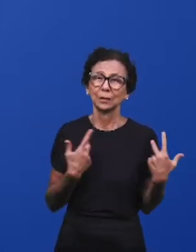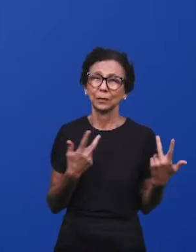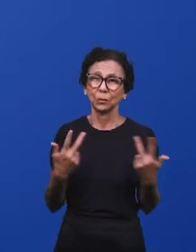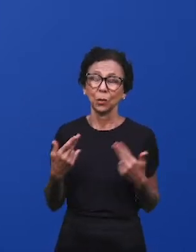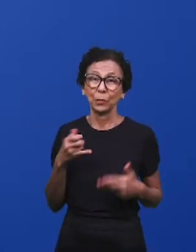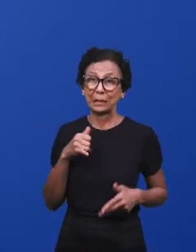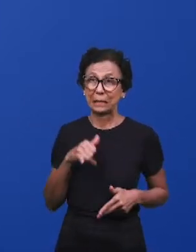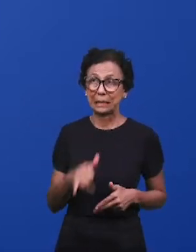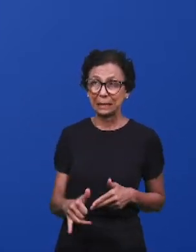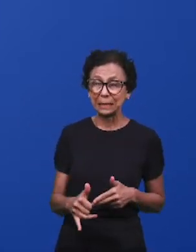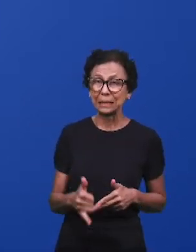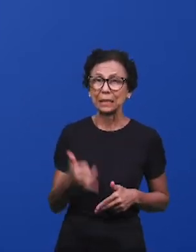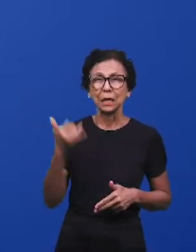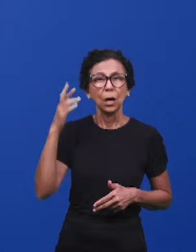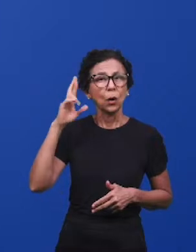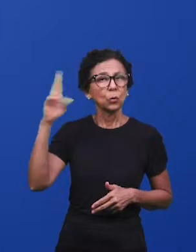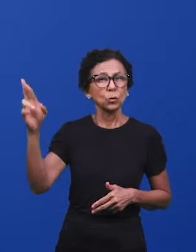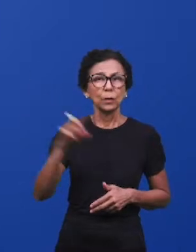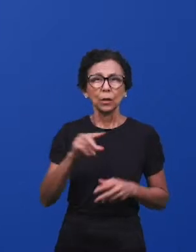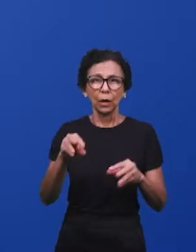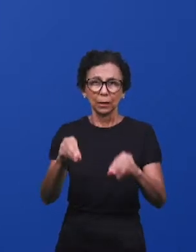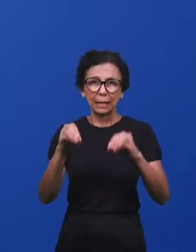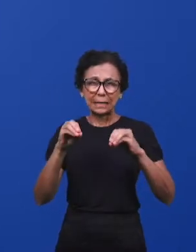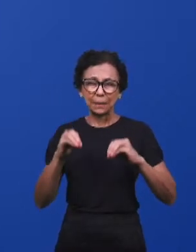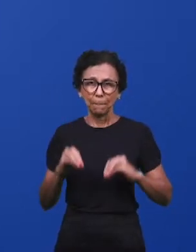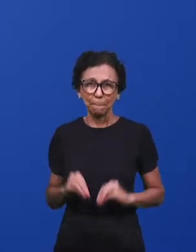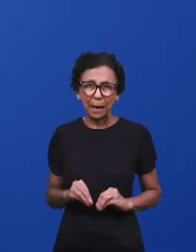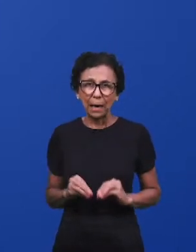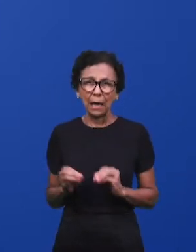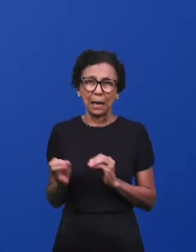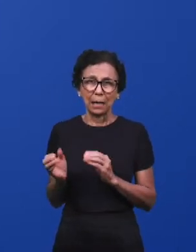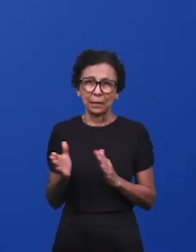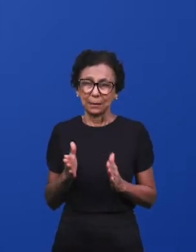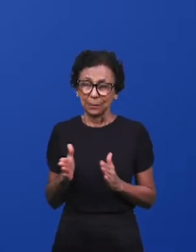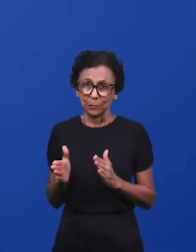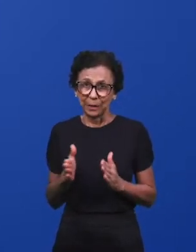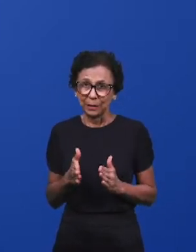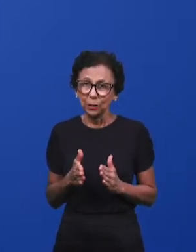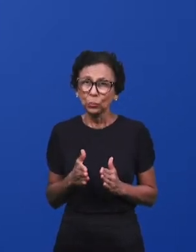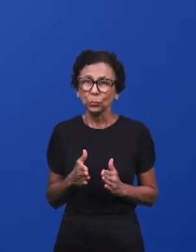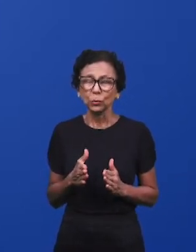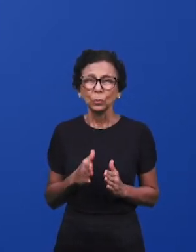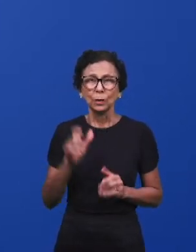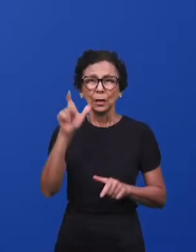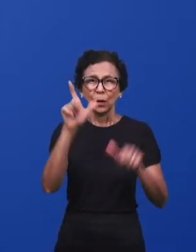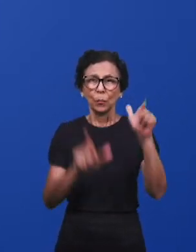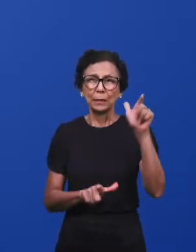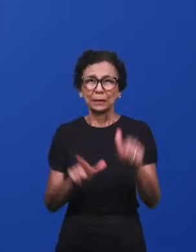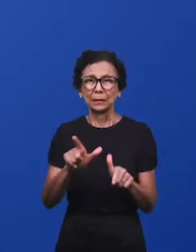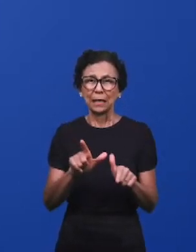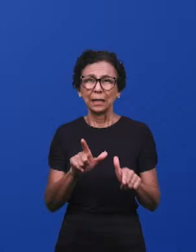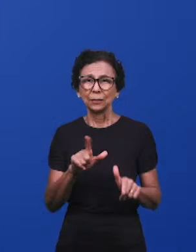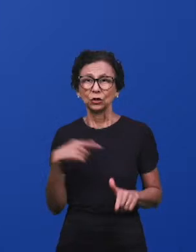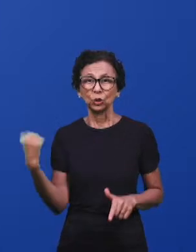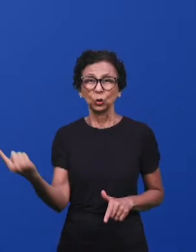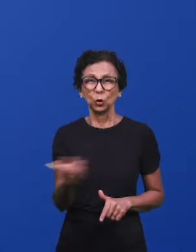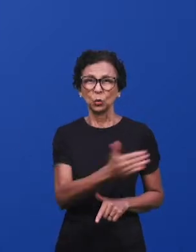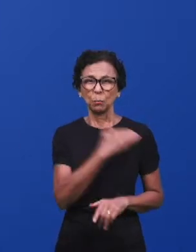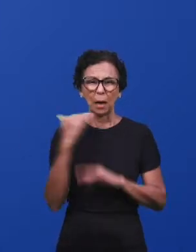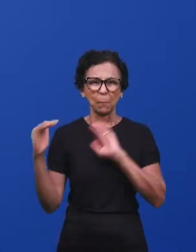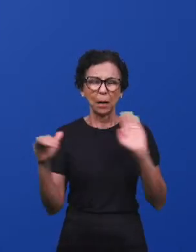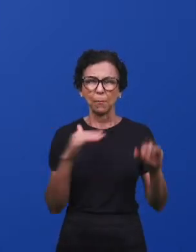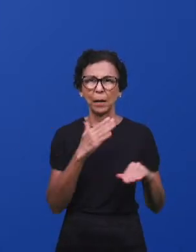não abreviasse aqueles dias, nenhuma carne se salvaria. Mas por causa dos escolhidos que